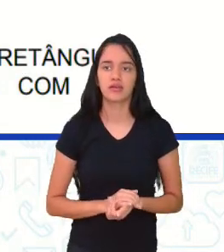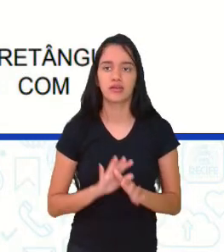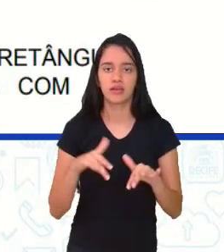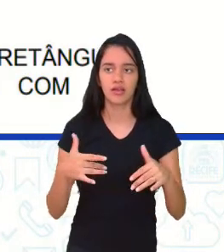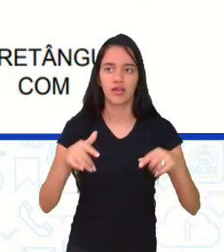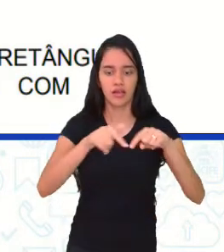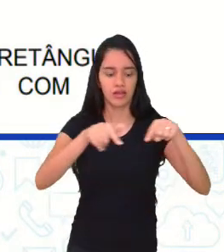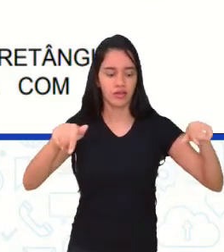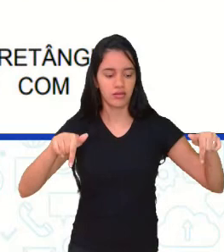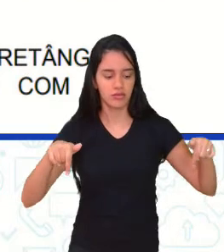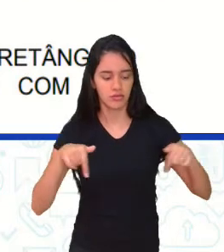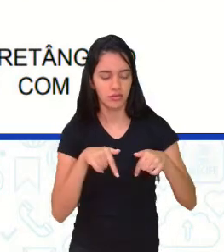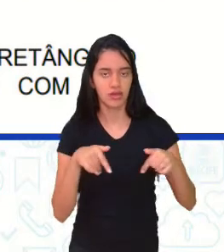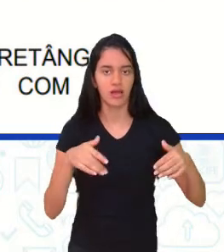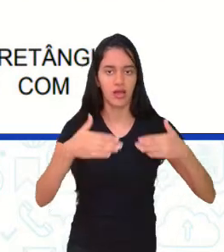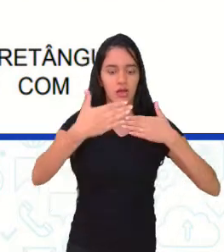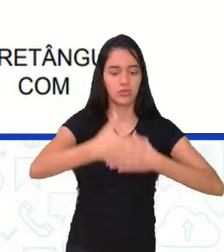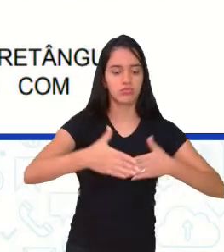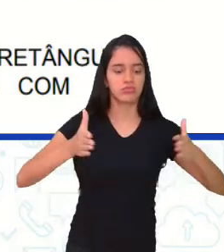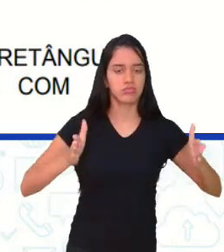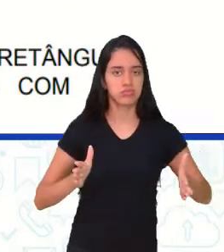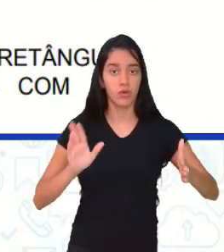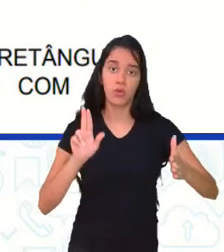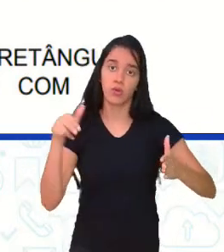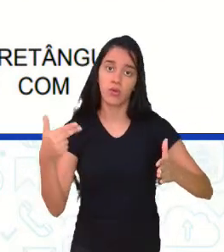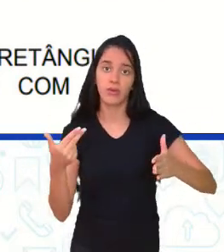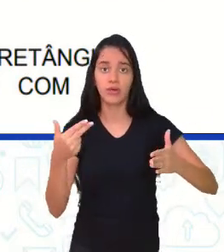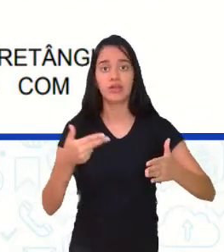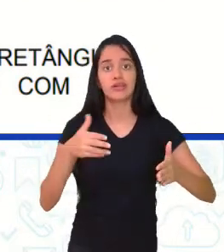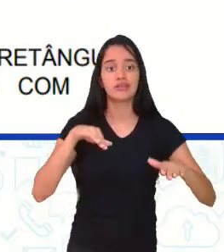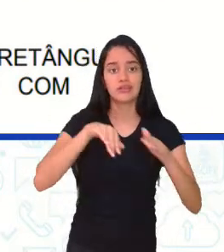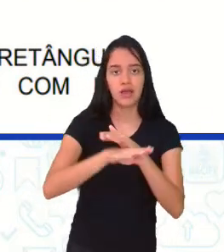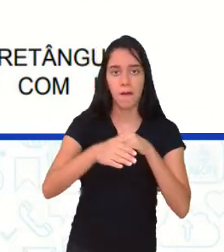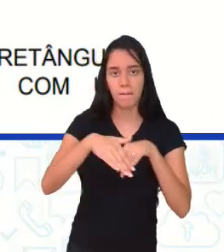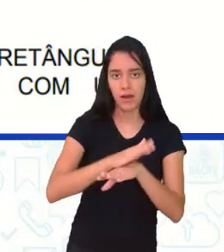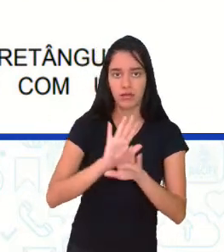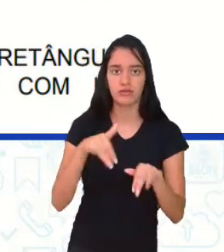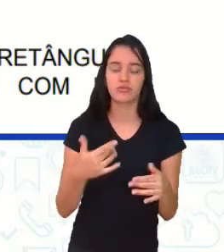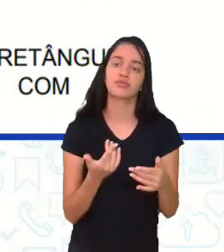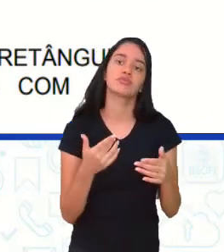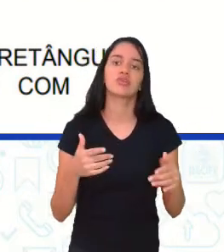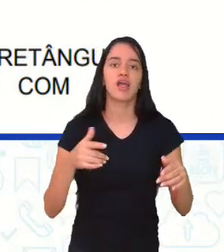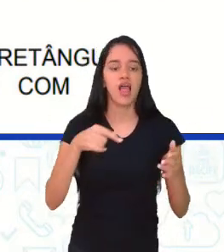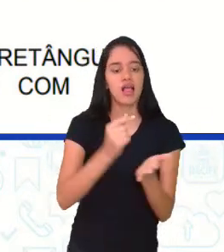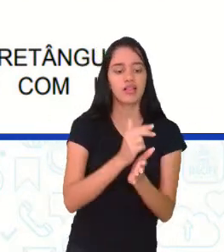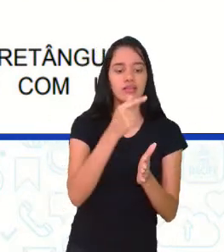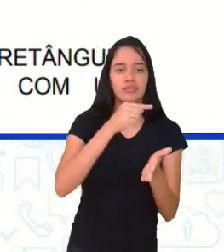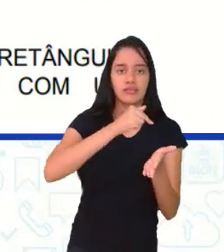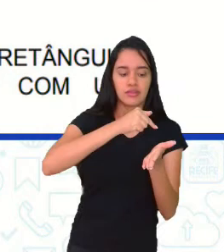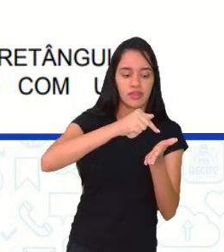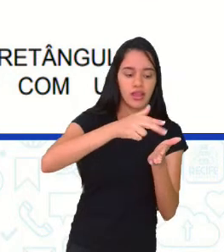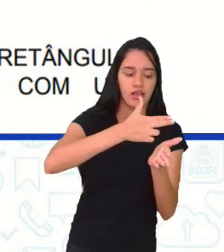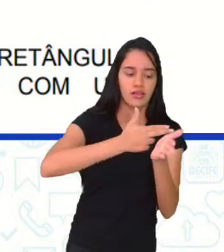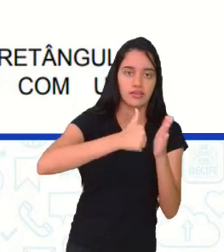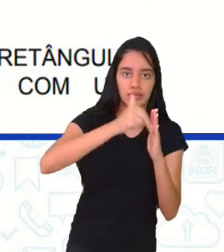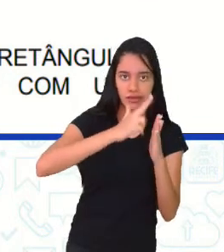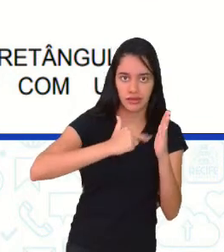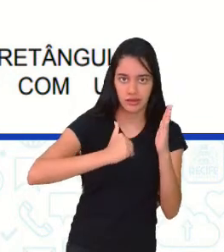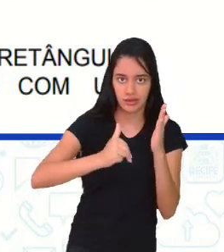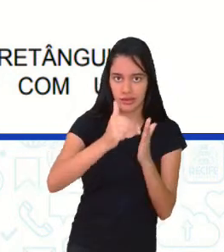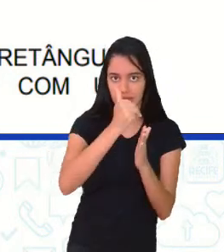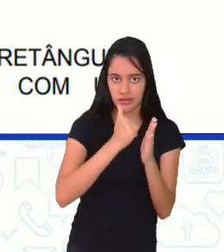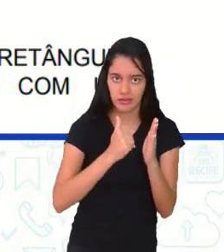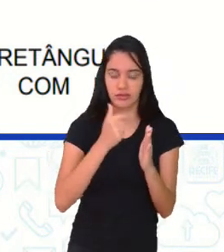Em uma tampa de caixa de sapato ou caixa de papelão, você desenha um retângulo, conforme você está vendo aí na imagem,